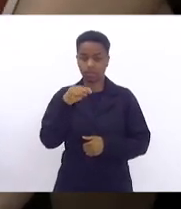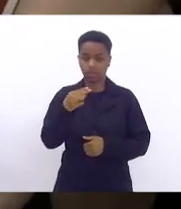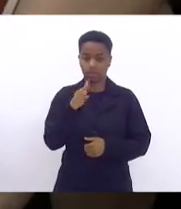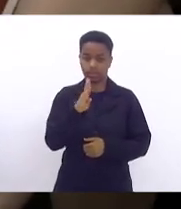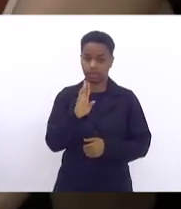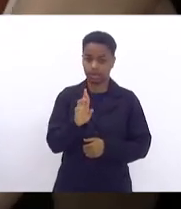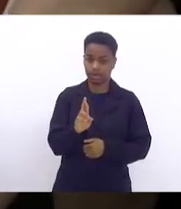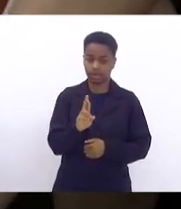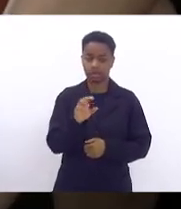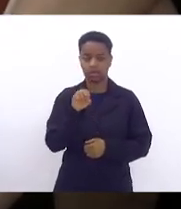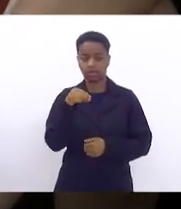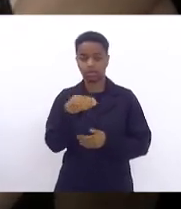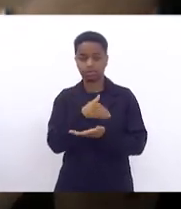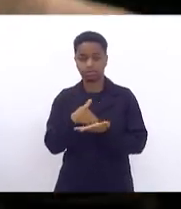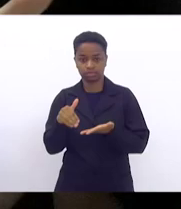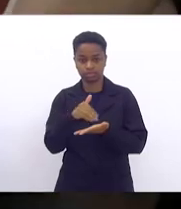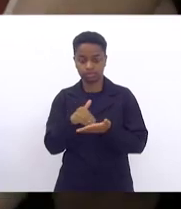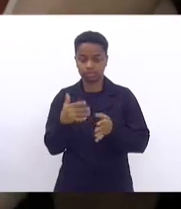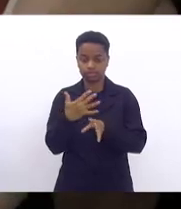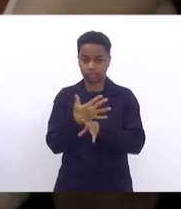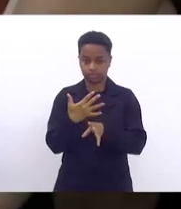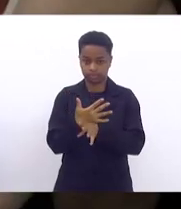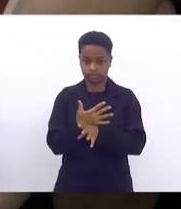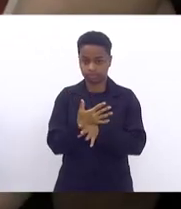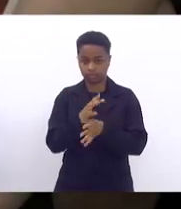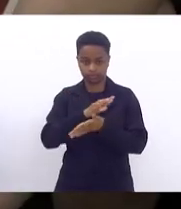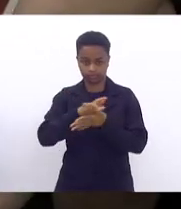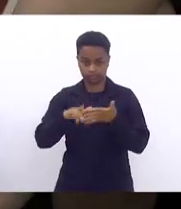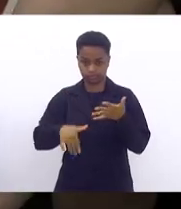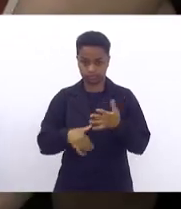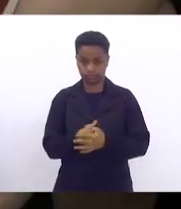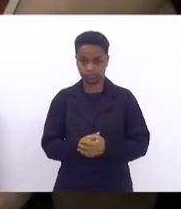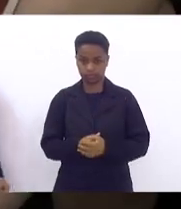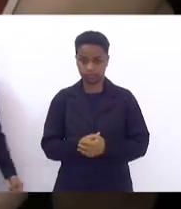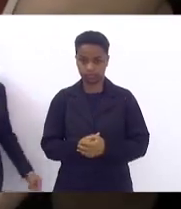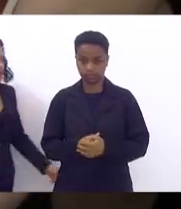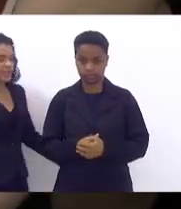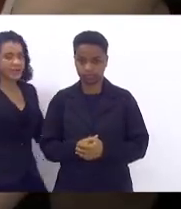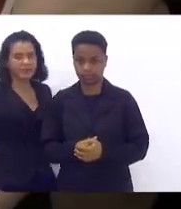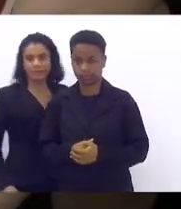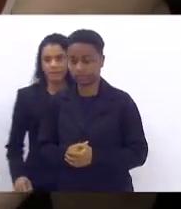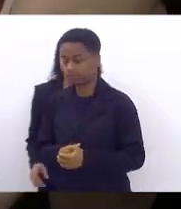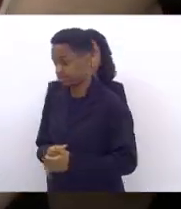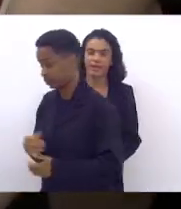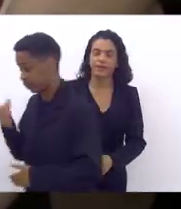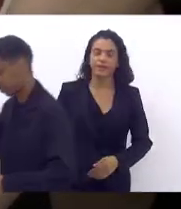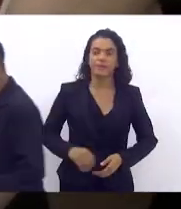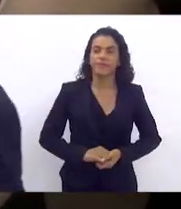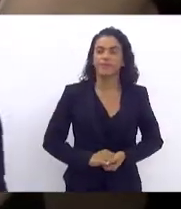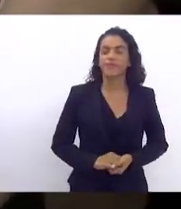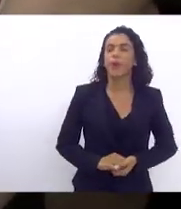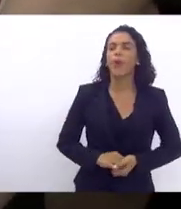DR, Secretaria das Cidades, etc. E o parlamentar